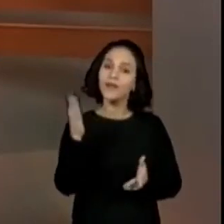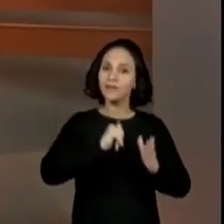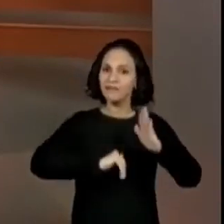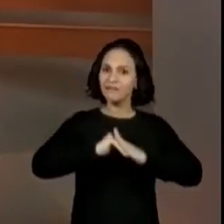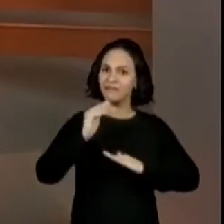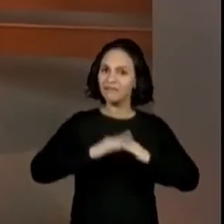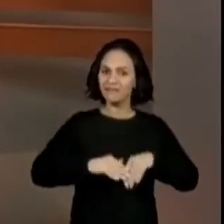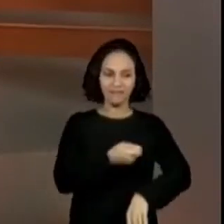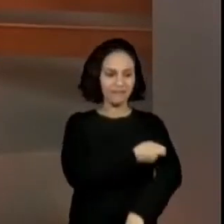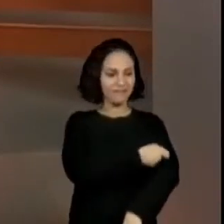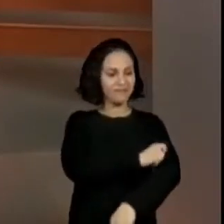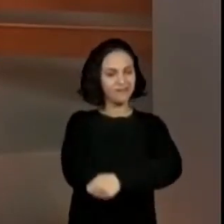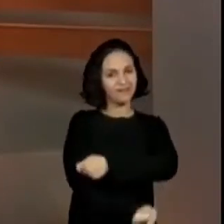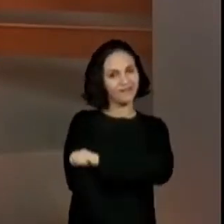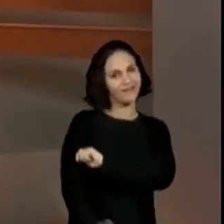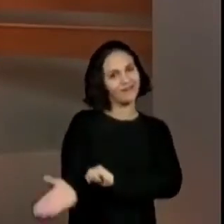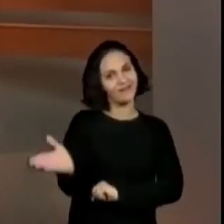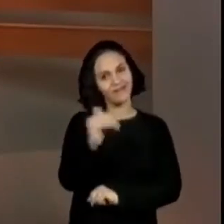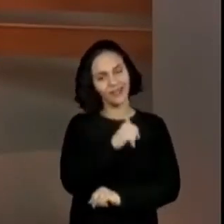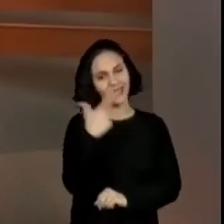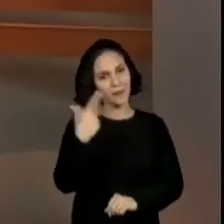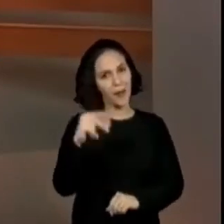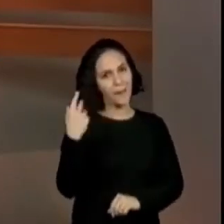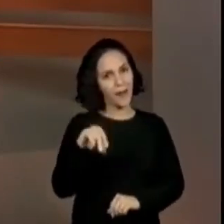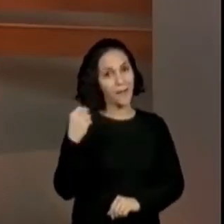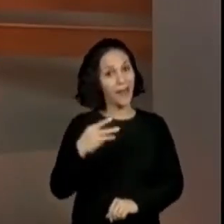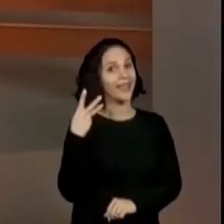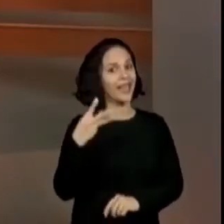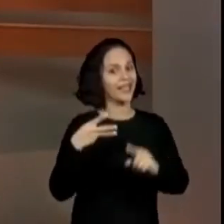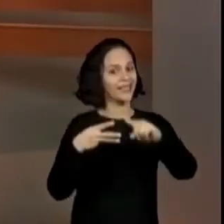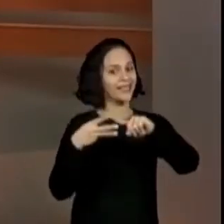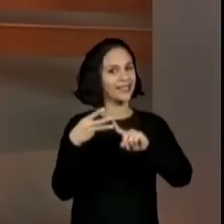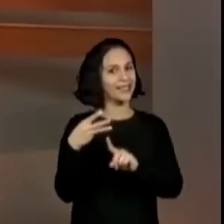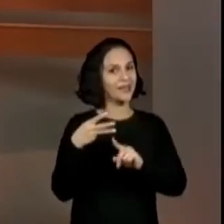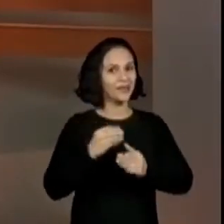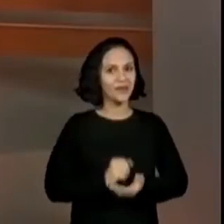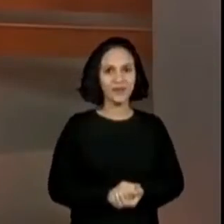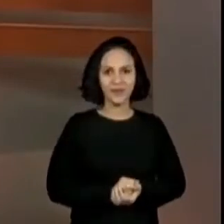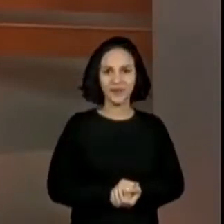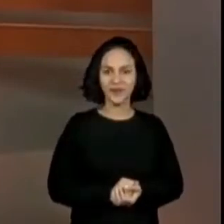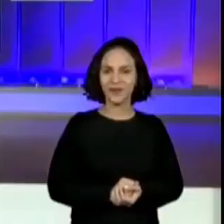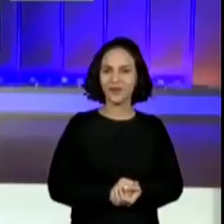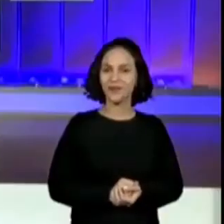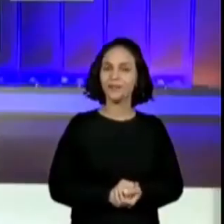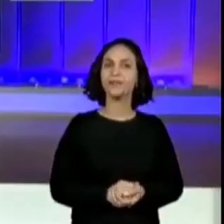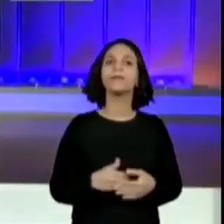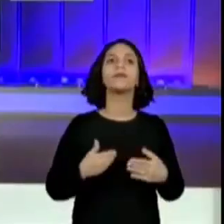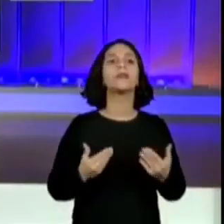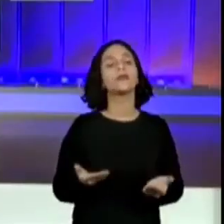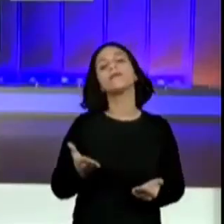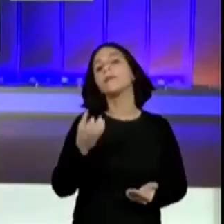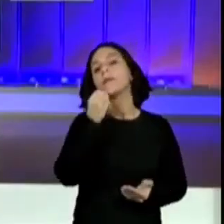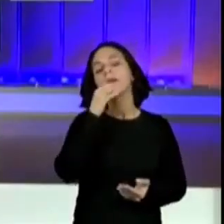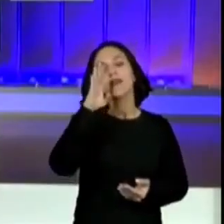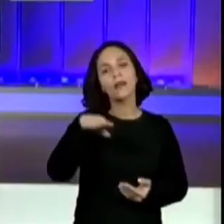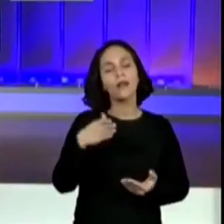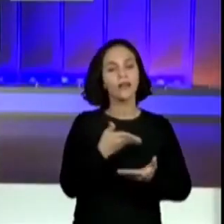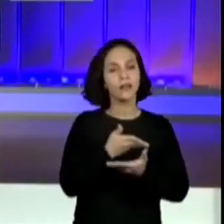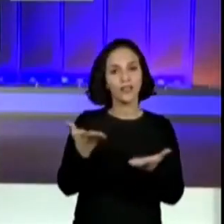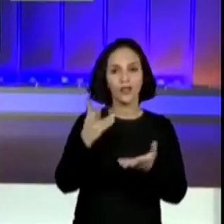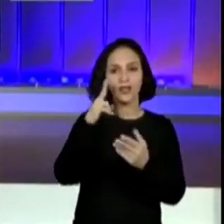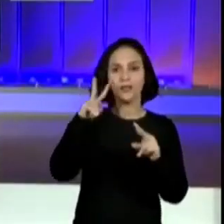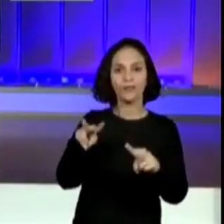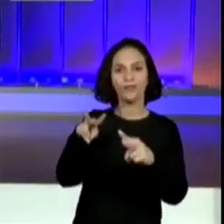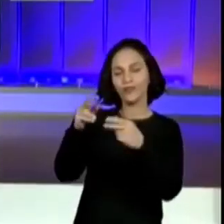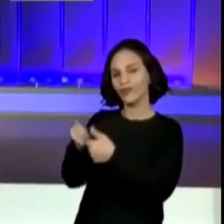Obra Ok vamos lá vamos trabalhar que hoje ó são três aulas de muito conteúdo Tá ok então uma boa tarde aqui agora que eu estou